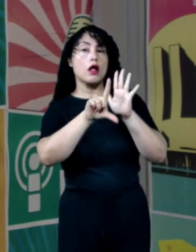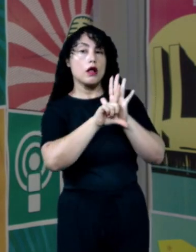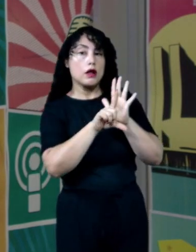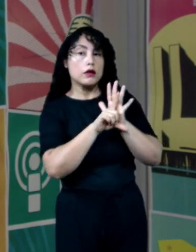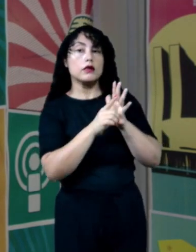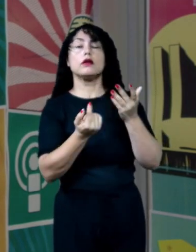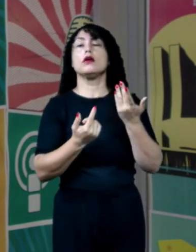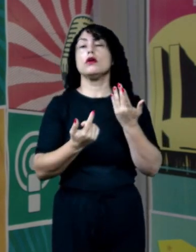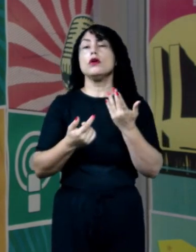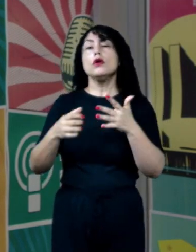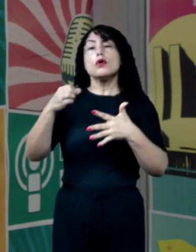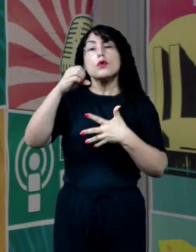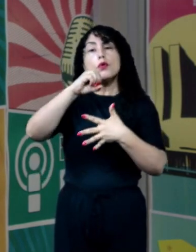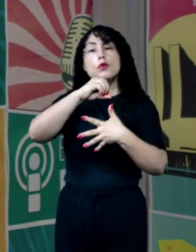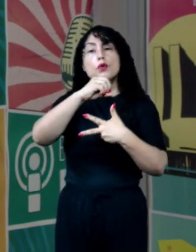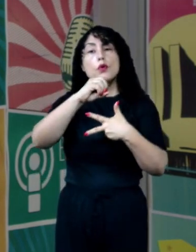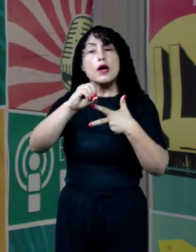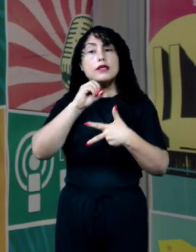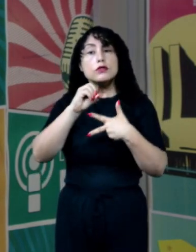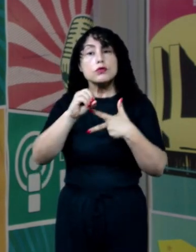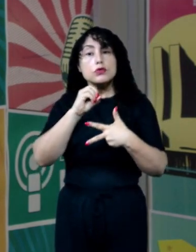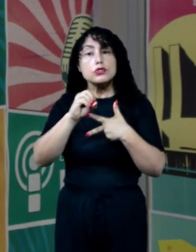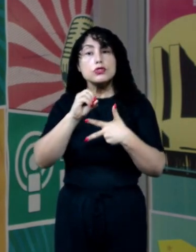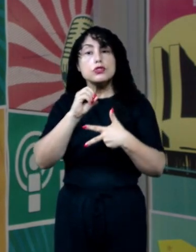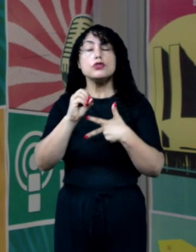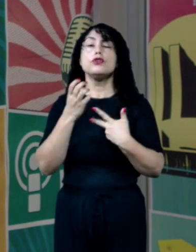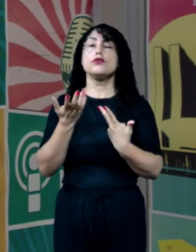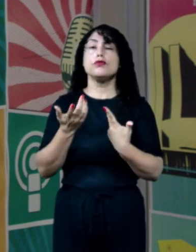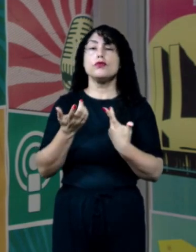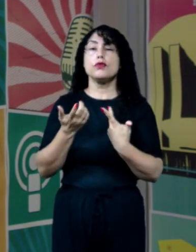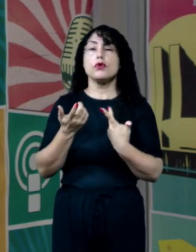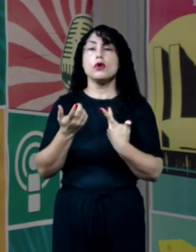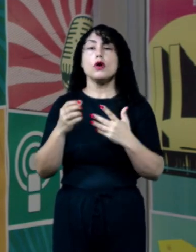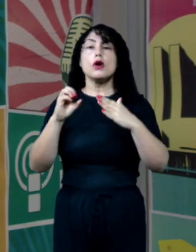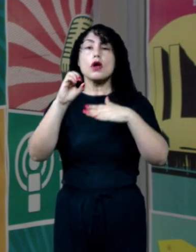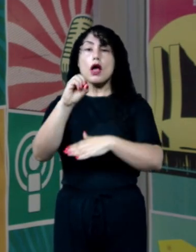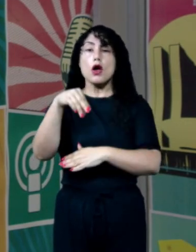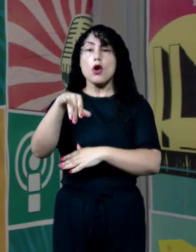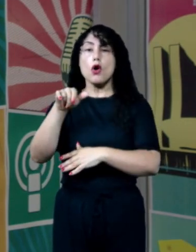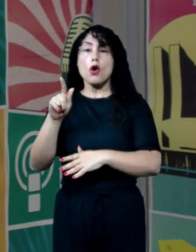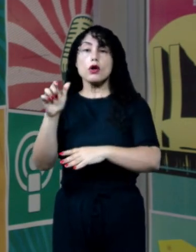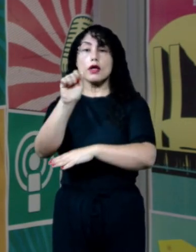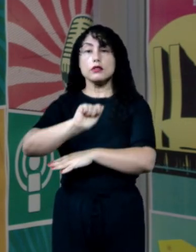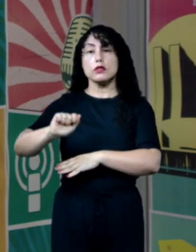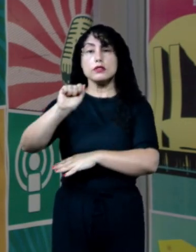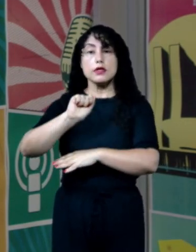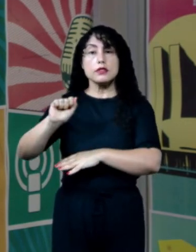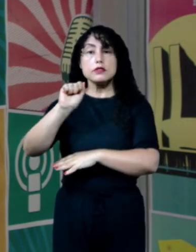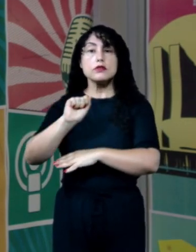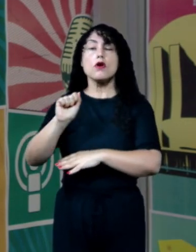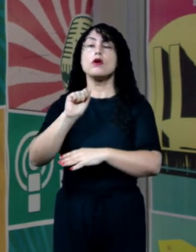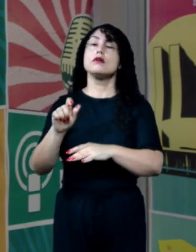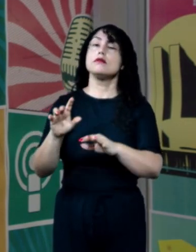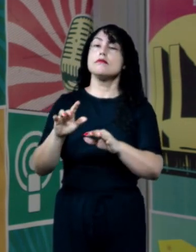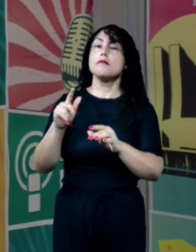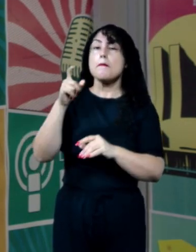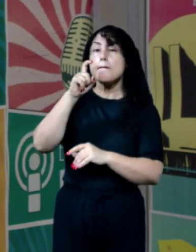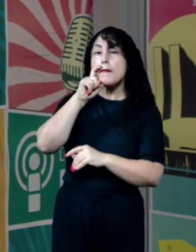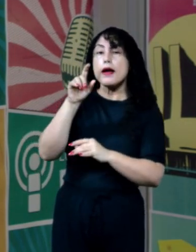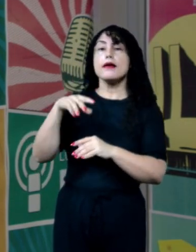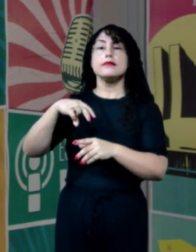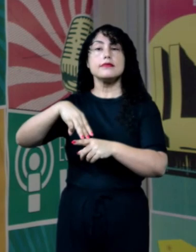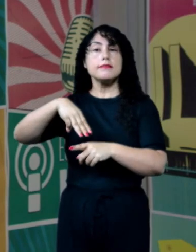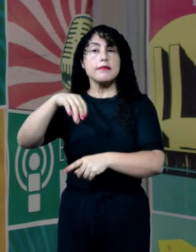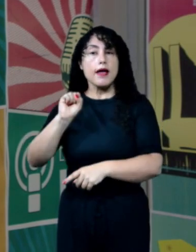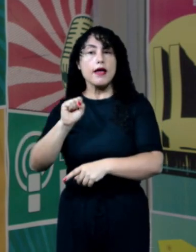o executivo, com as ONGs, com as associações de moradores, com os pais e mestres, associações de pais e mestres, para conseguir